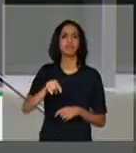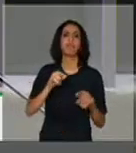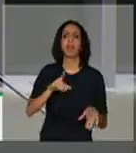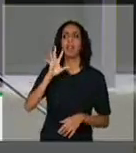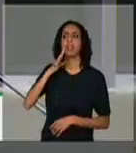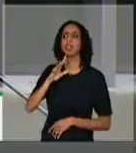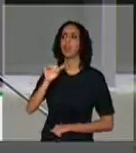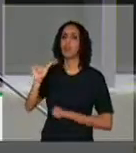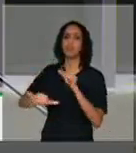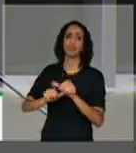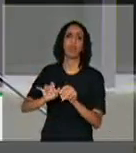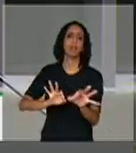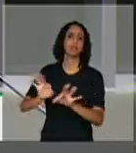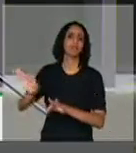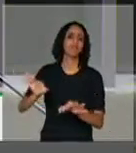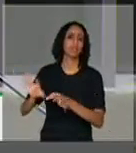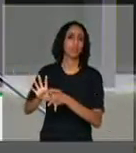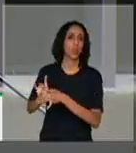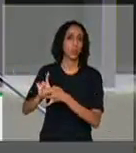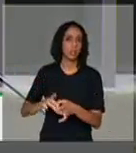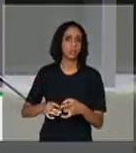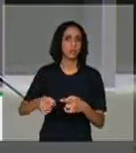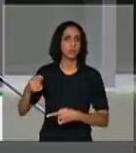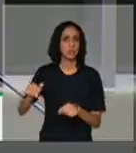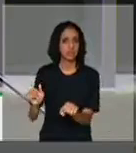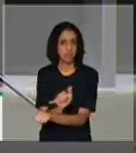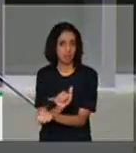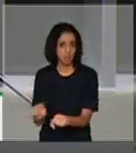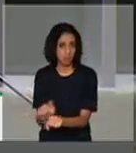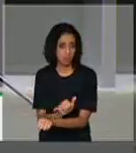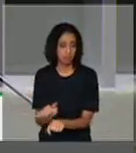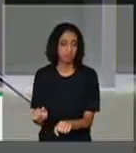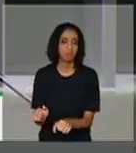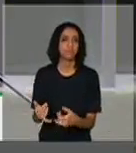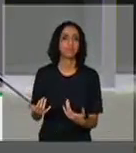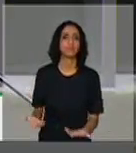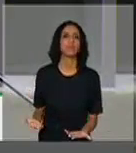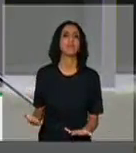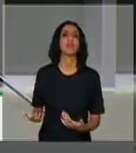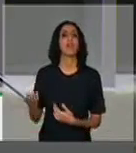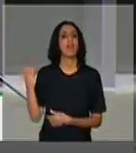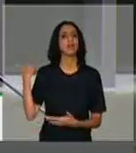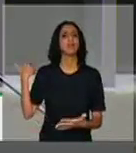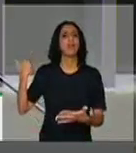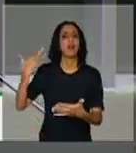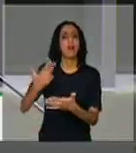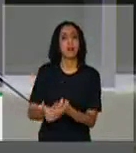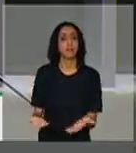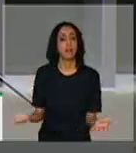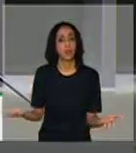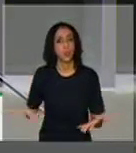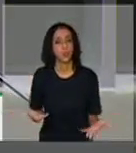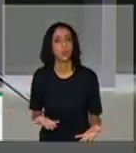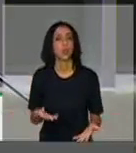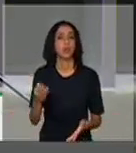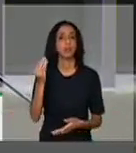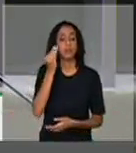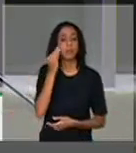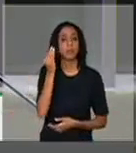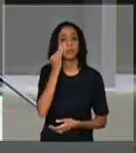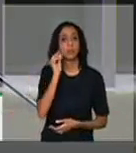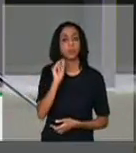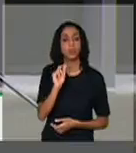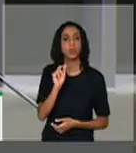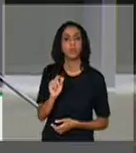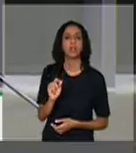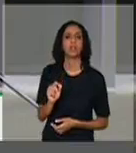grandes deliberações mundiais a partir de então e até os dias de hoje, impondo